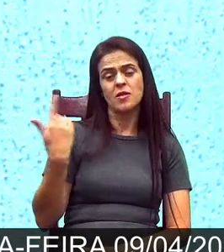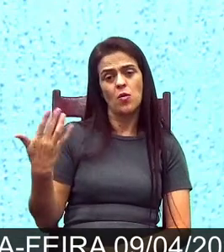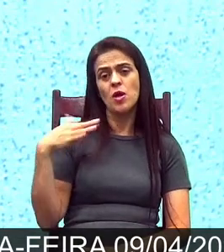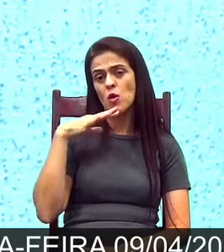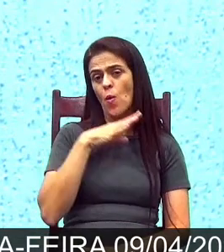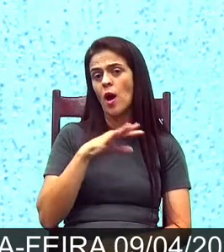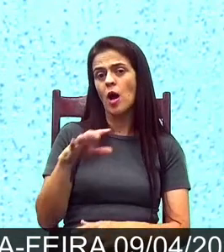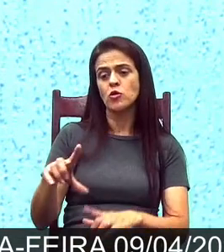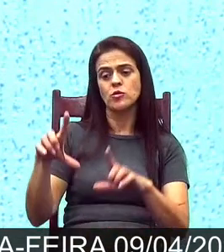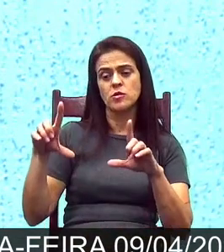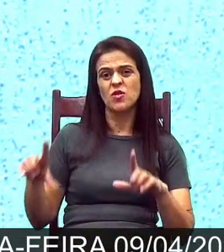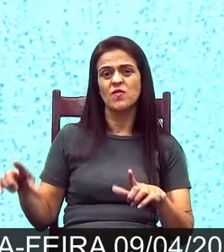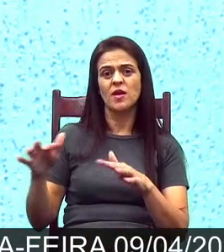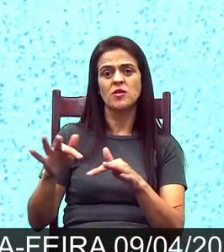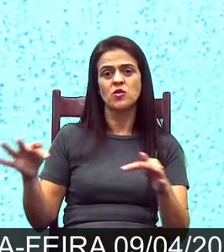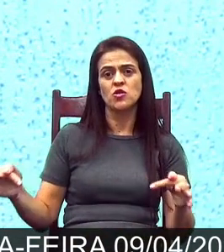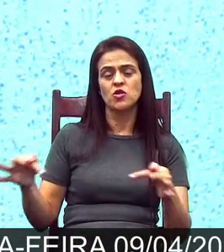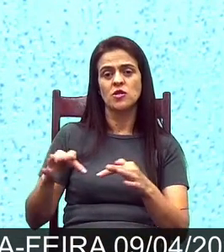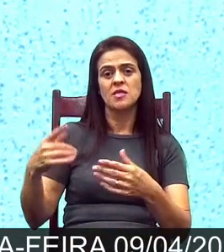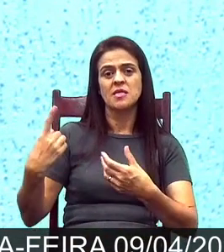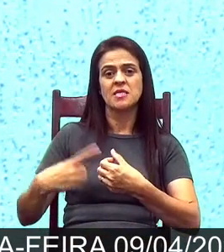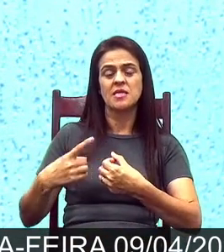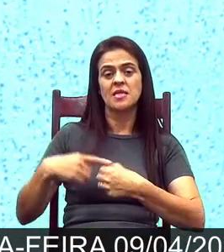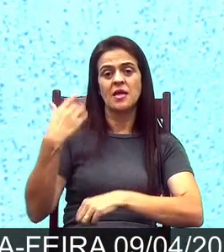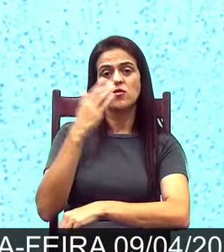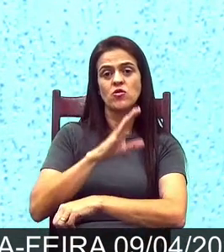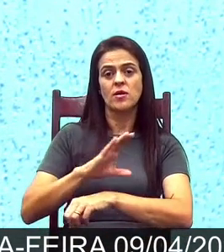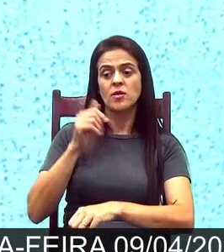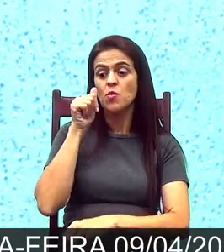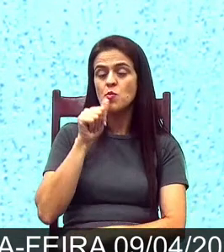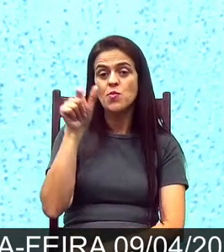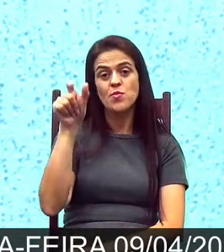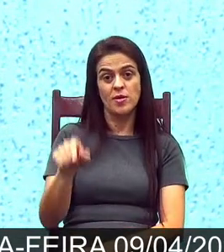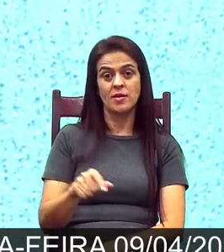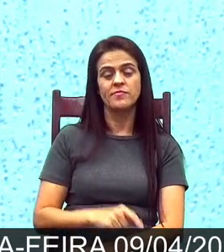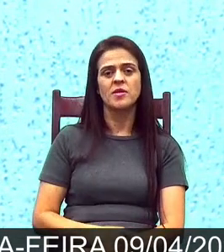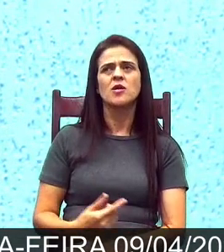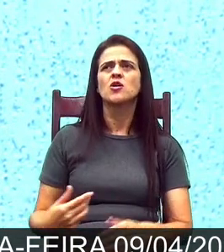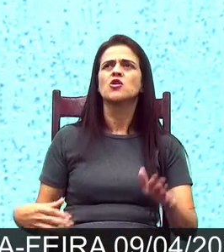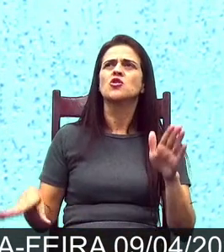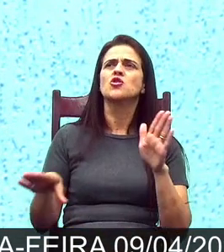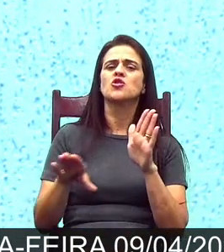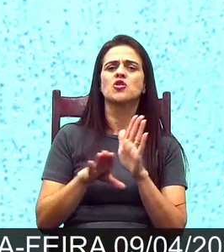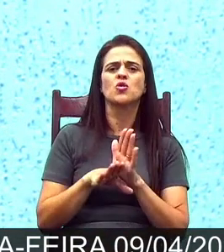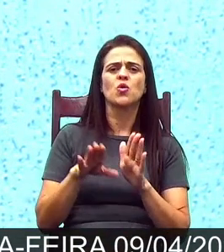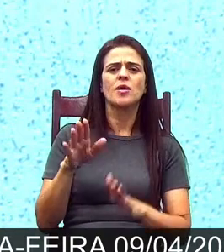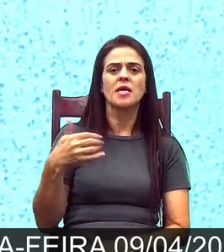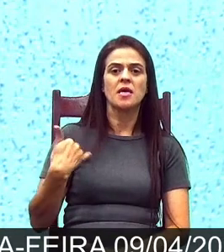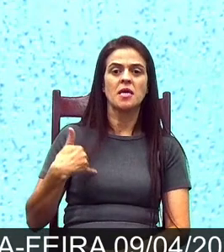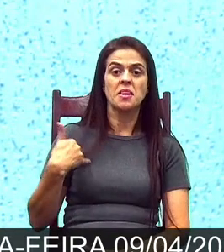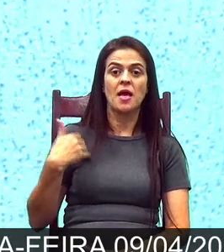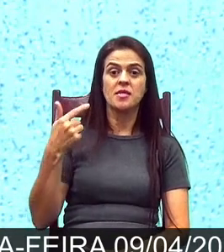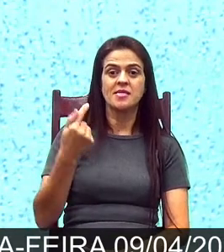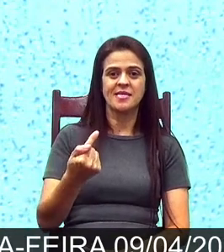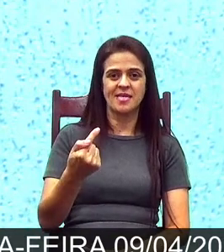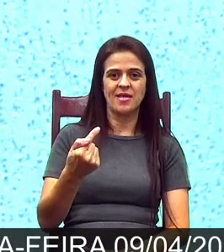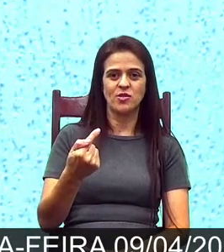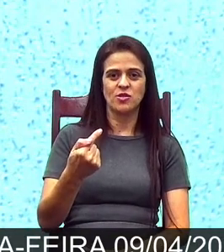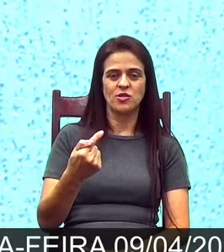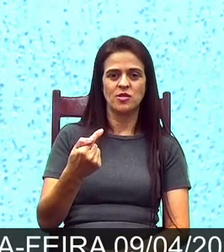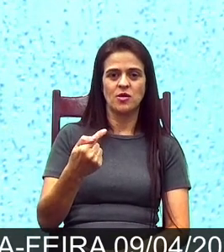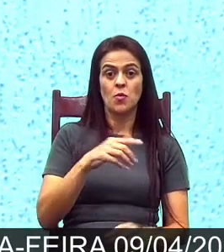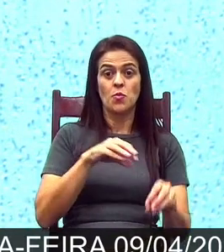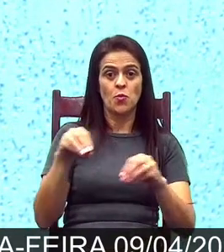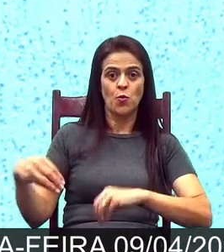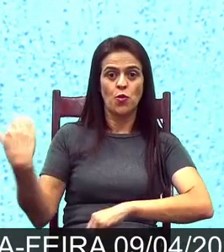do que um título de cidadania para a Kelly. E ela chegou aqui nos seus 7 anos de idade e desde então dedicou os